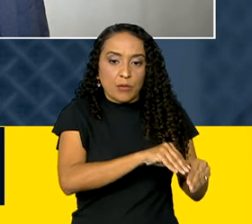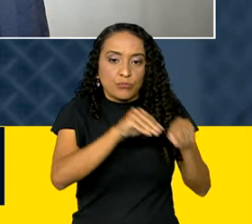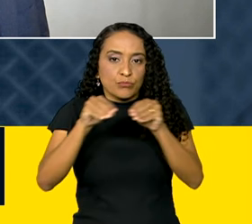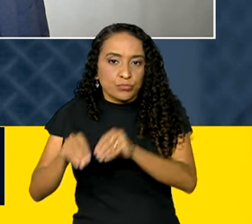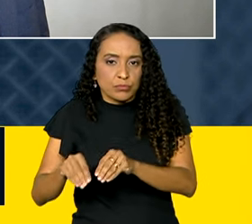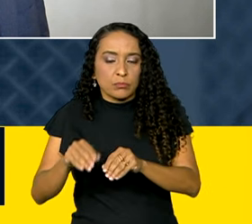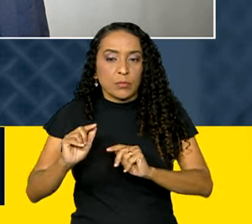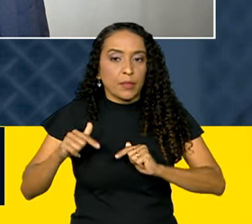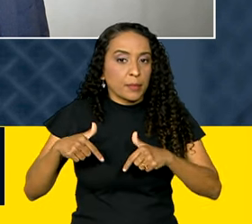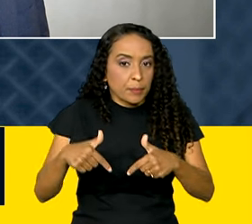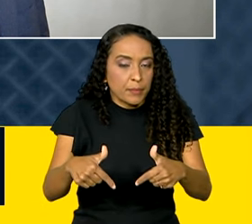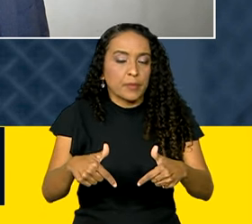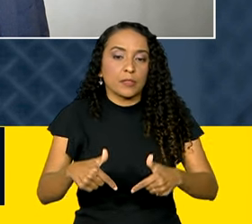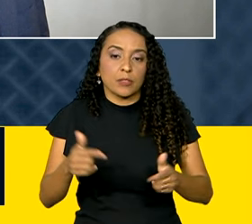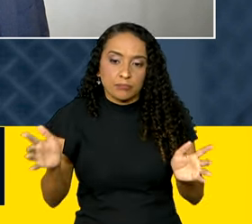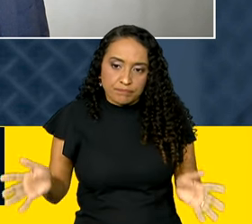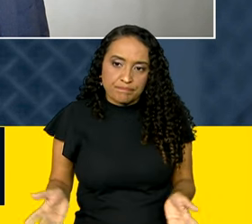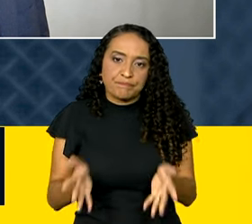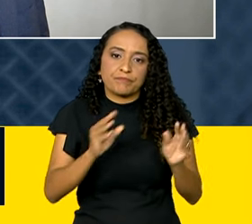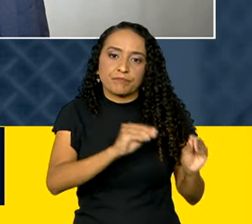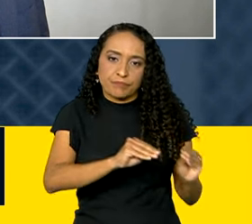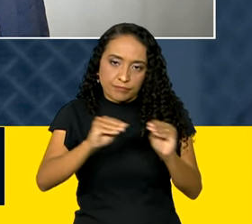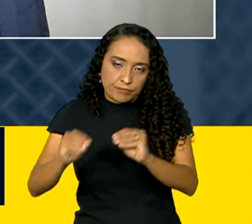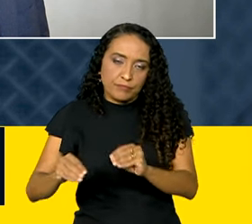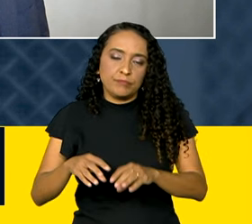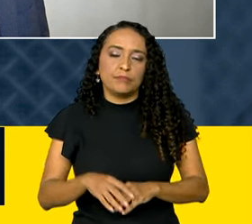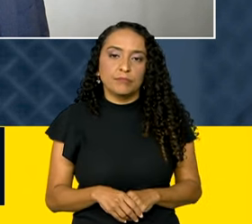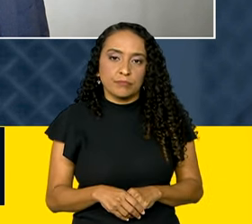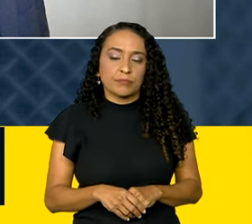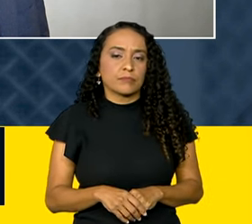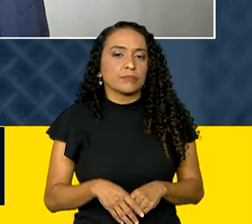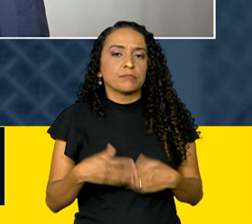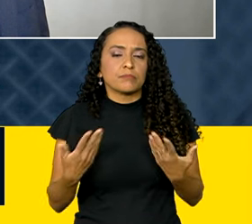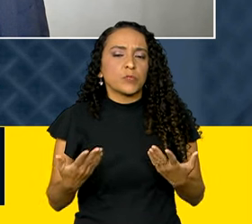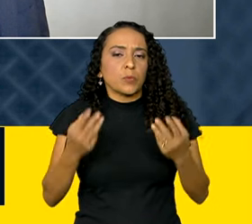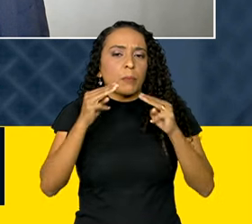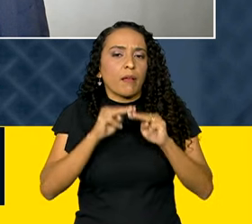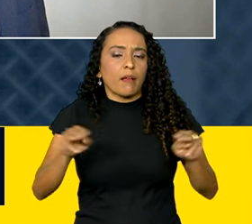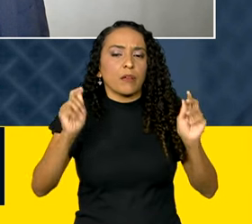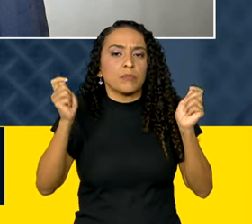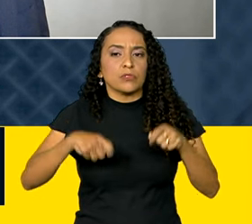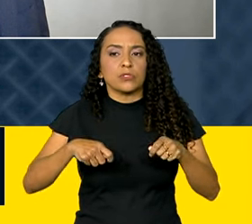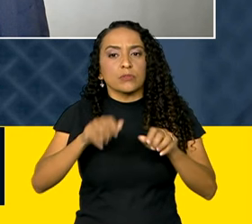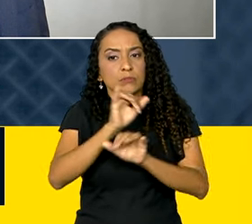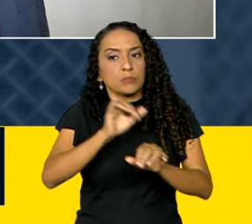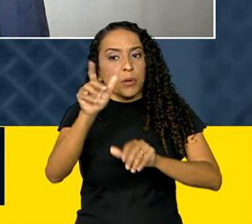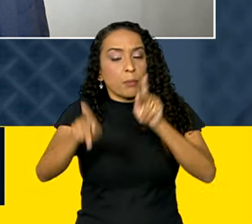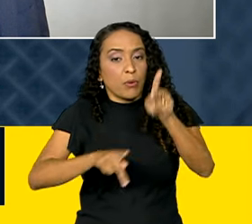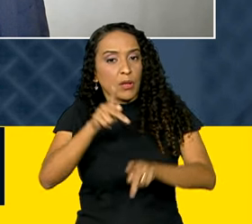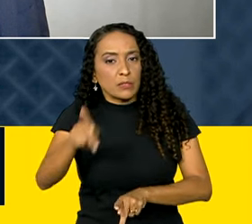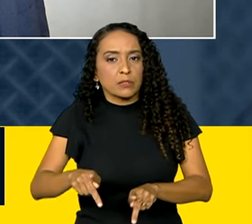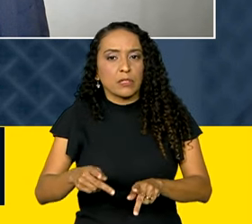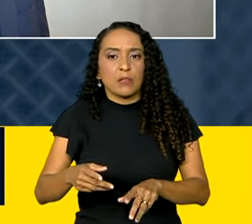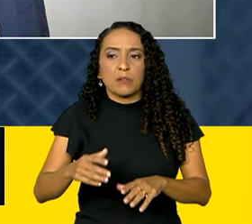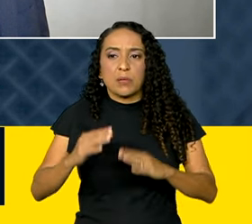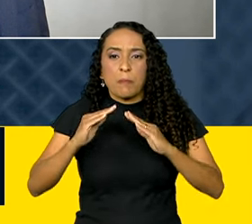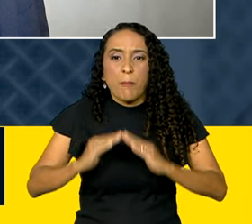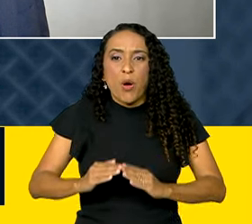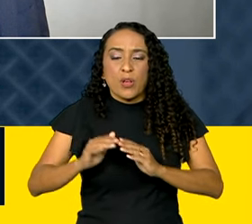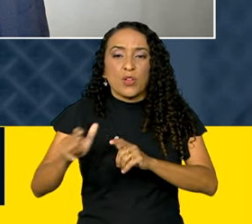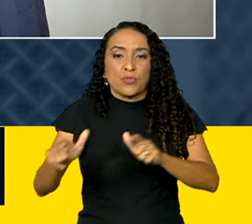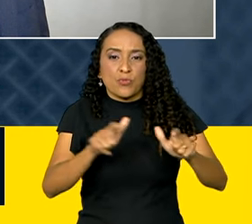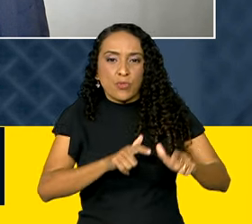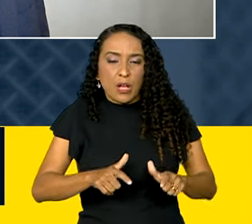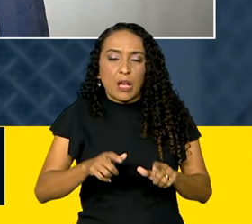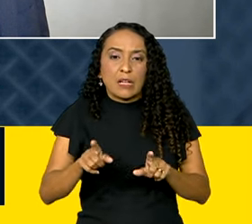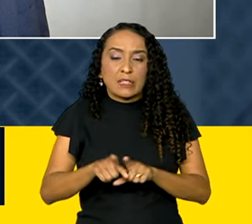trabalhar promovendo essa remoção. Secretário, que mensagem o senhor poderia passar para a população que vive nesses locais, que